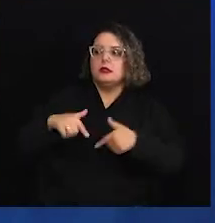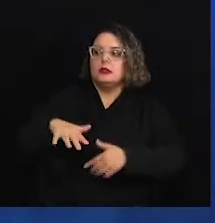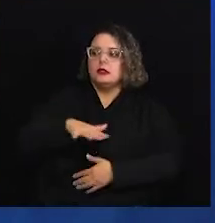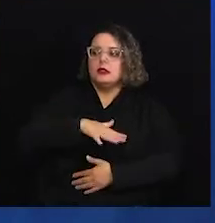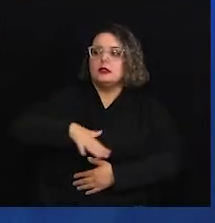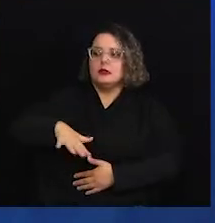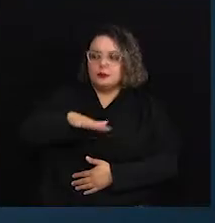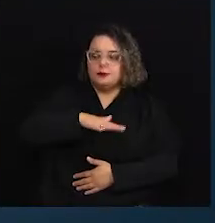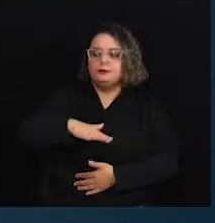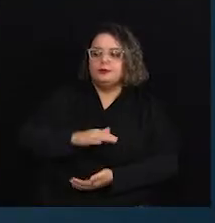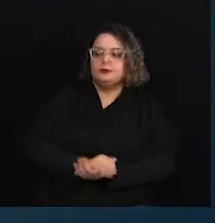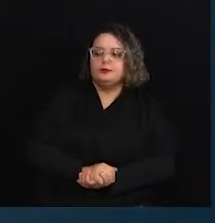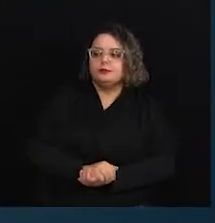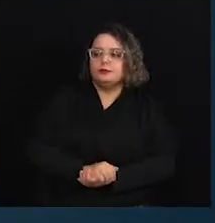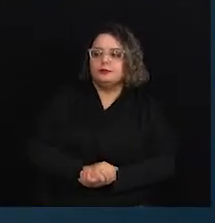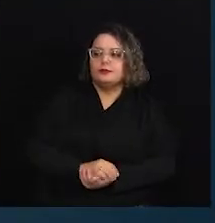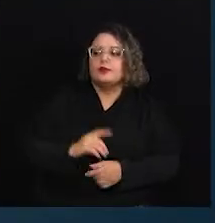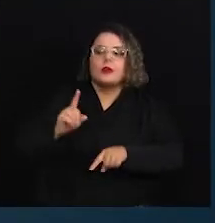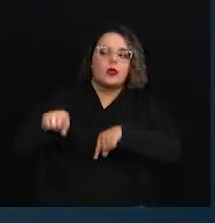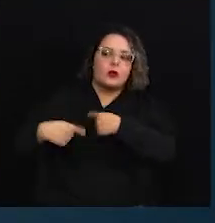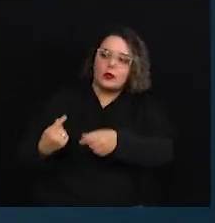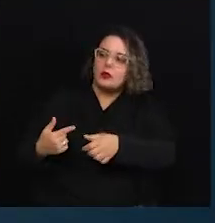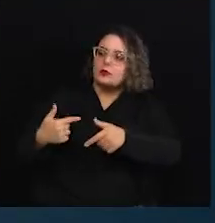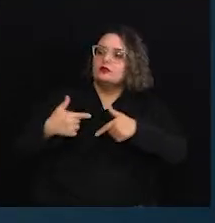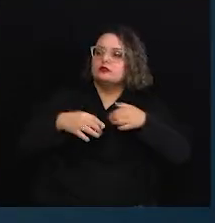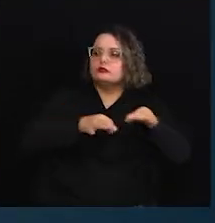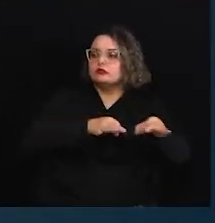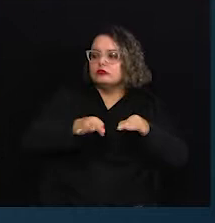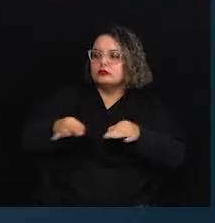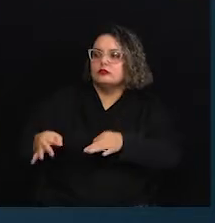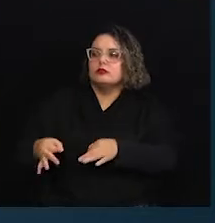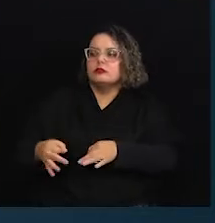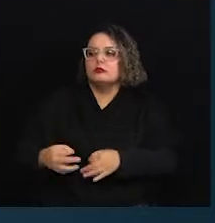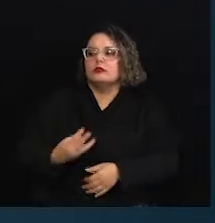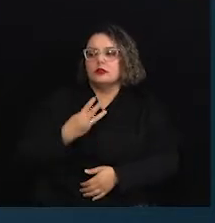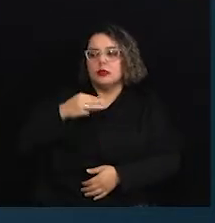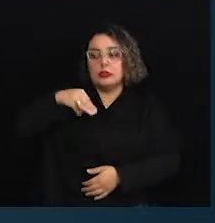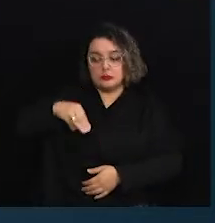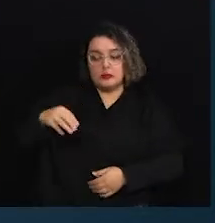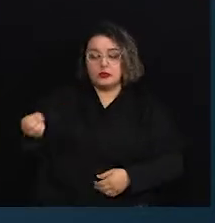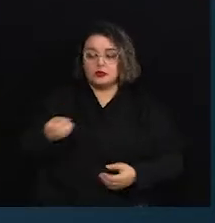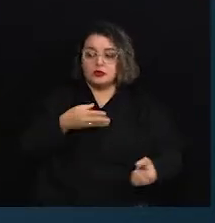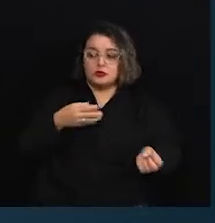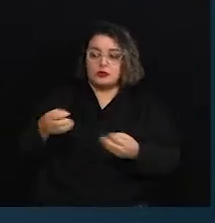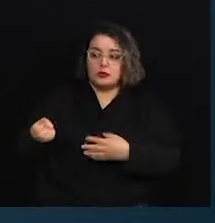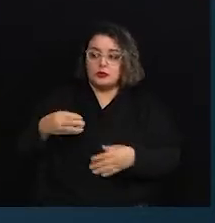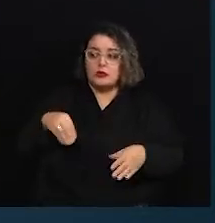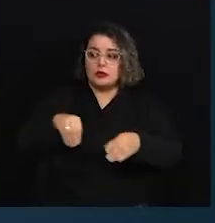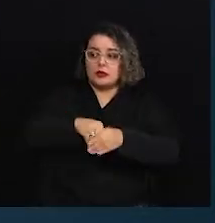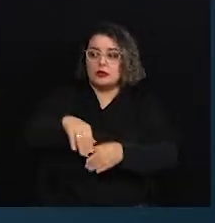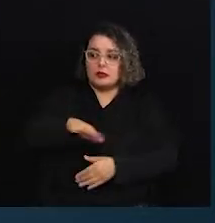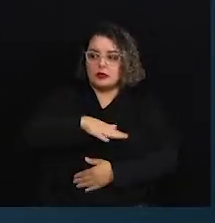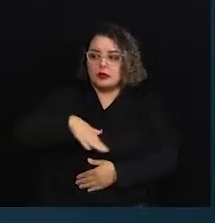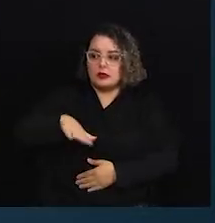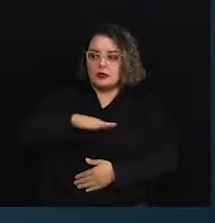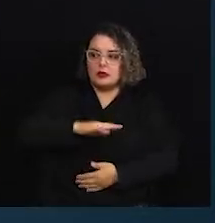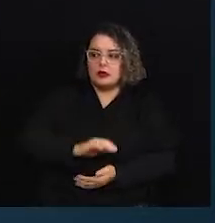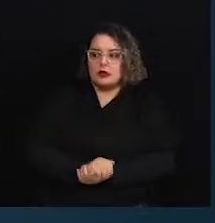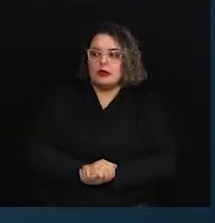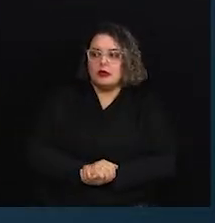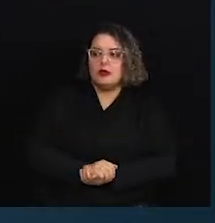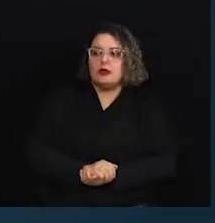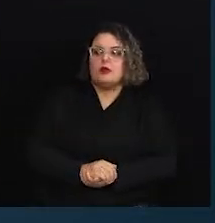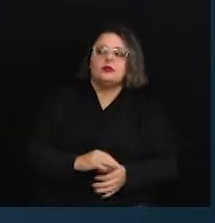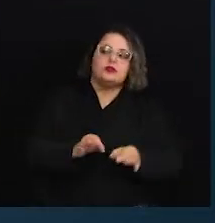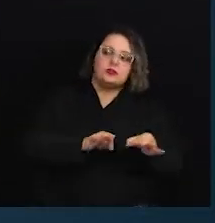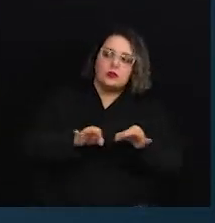na área de Six Sigma. Eu passei em outros programas de trainee, escolhi a 3M por conta de inovação. Lá dentro eu trabalhei na área de Six Sigma,